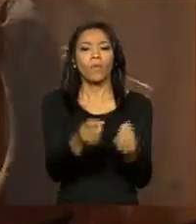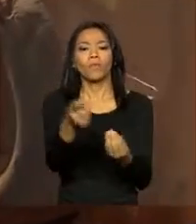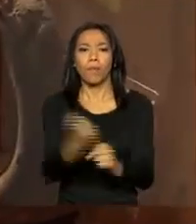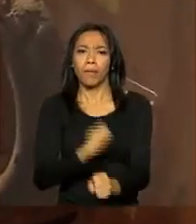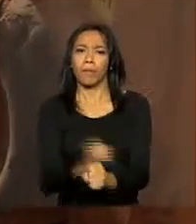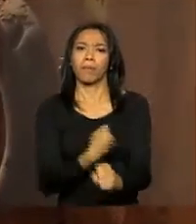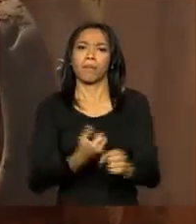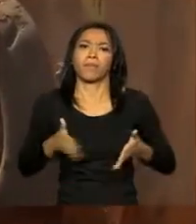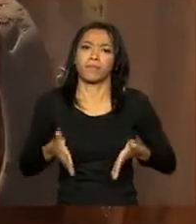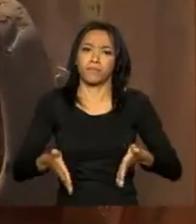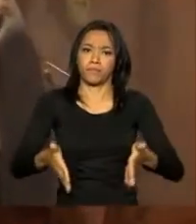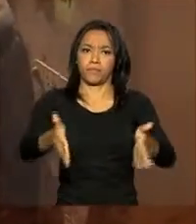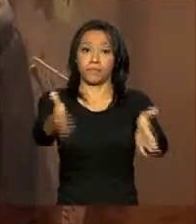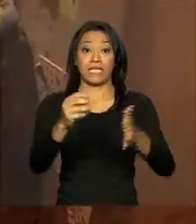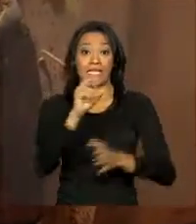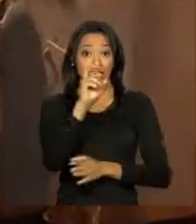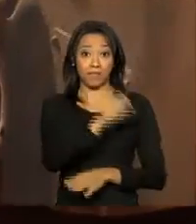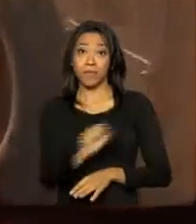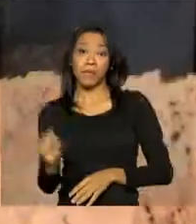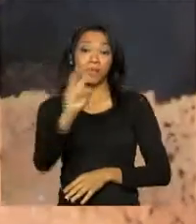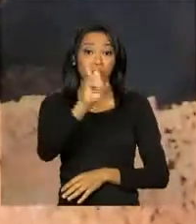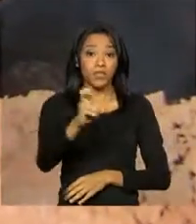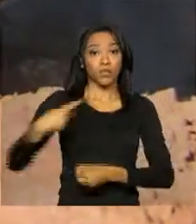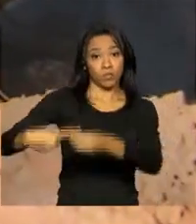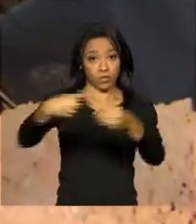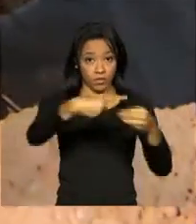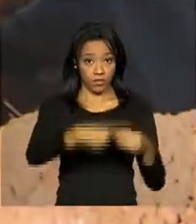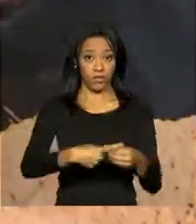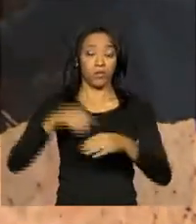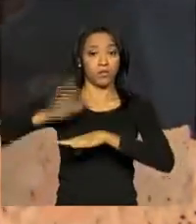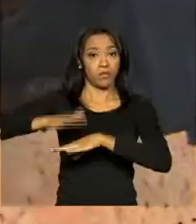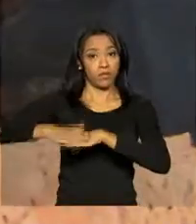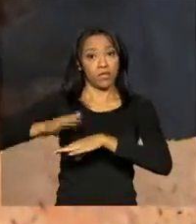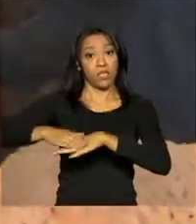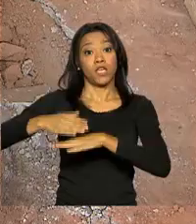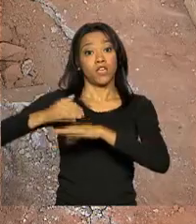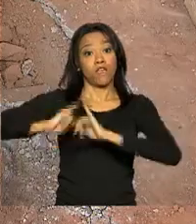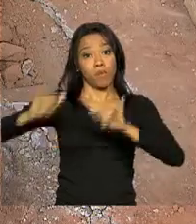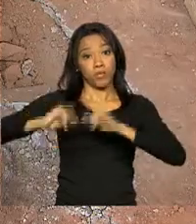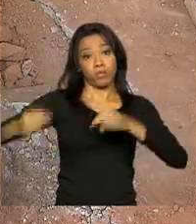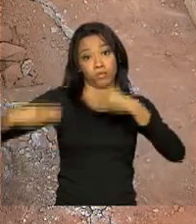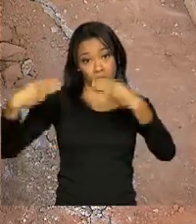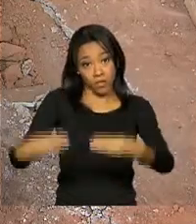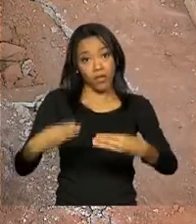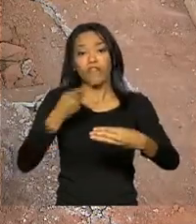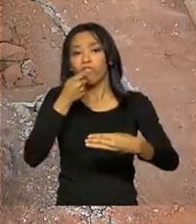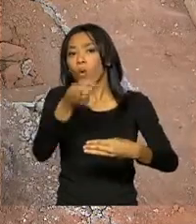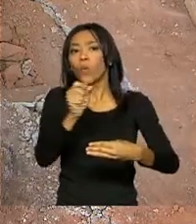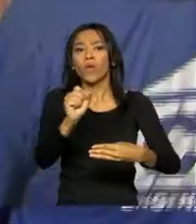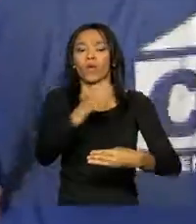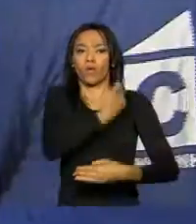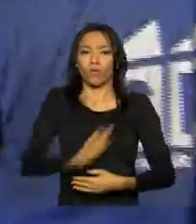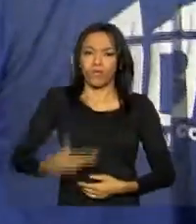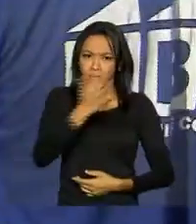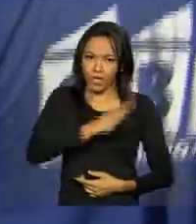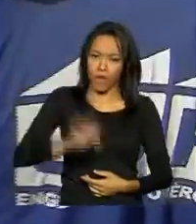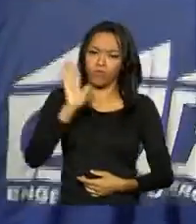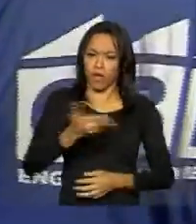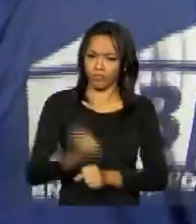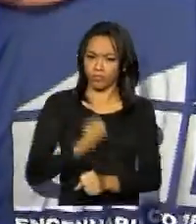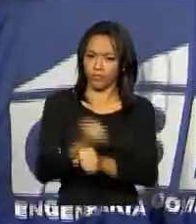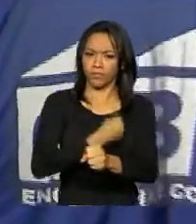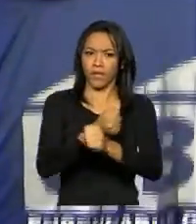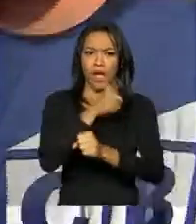de 5 mil municípios. Segundo dados do Ministério das Cidades, já foram investidos pelo governo federal em obras de saneamento